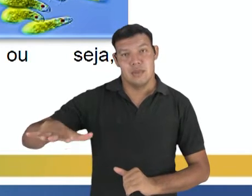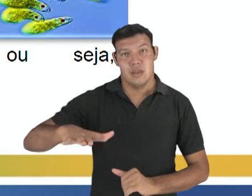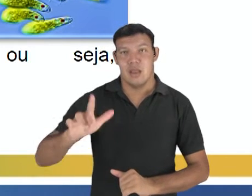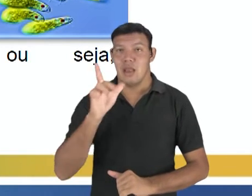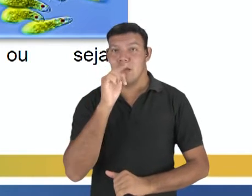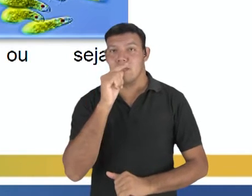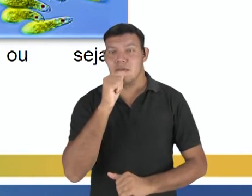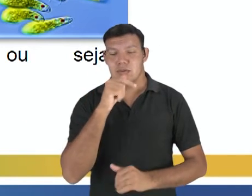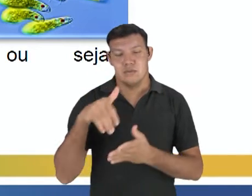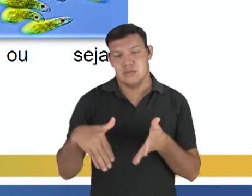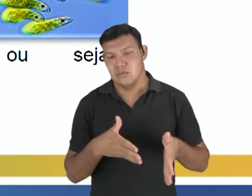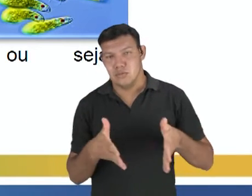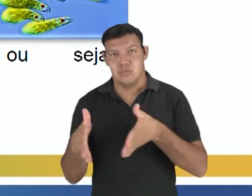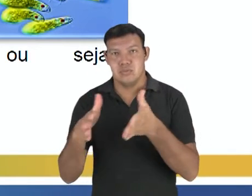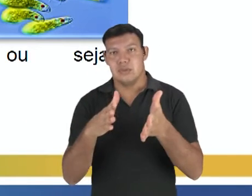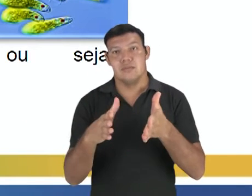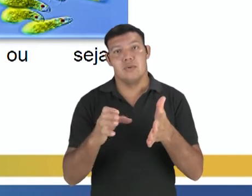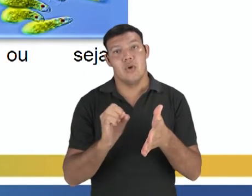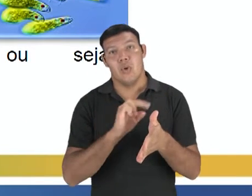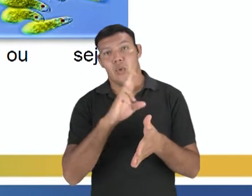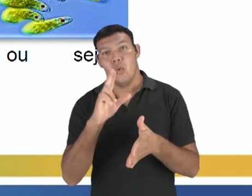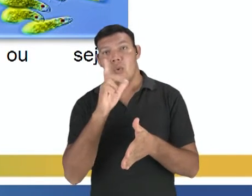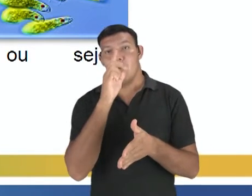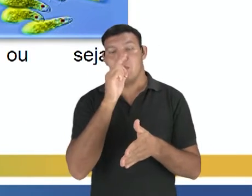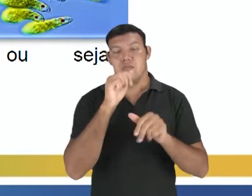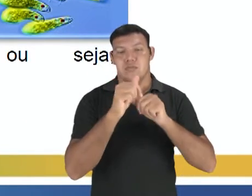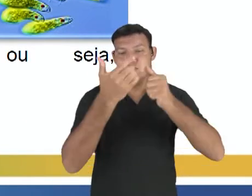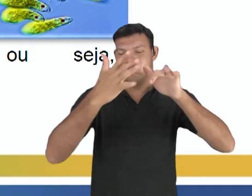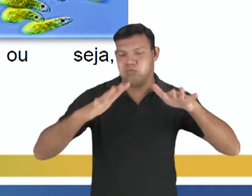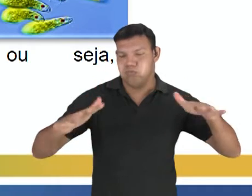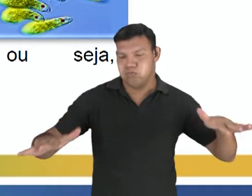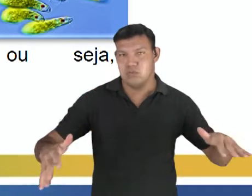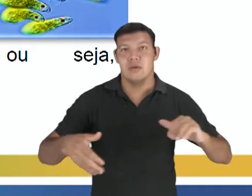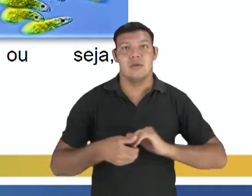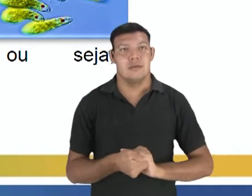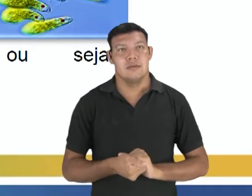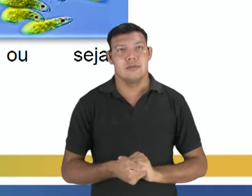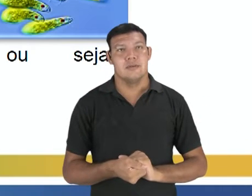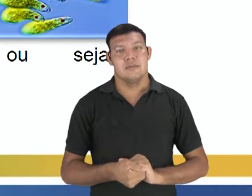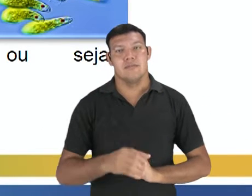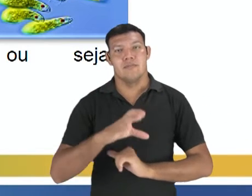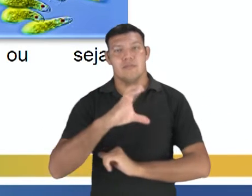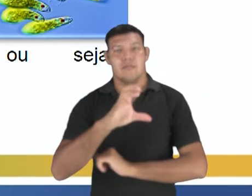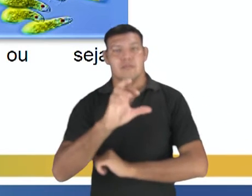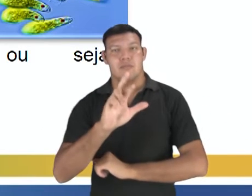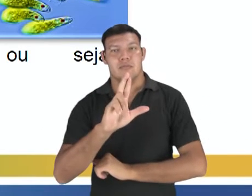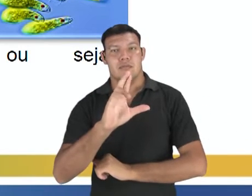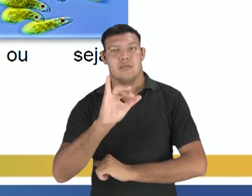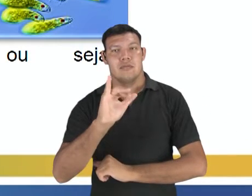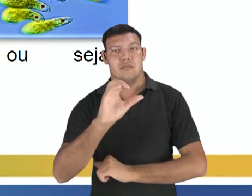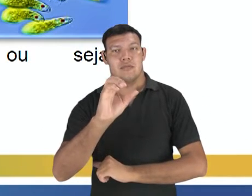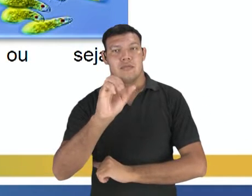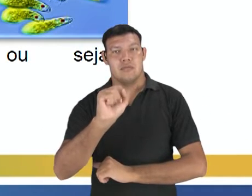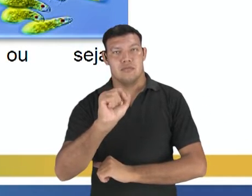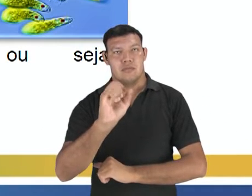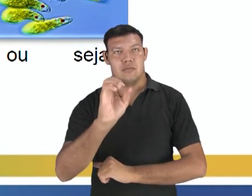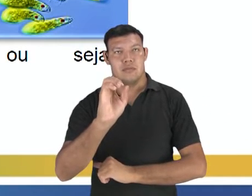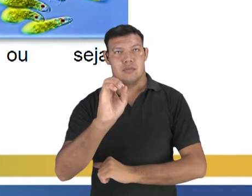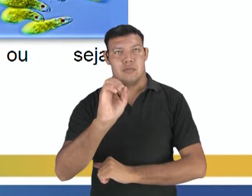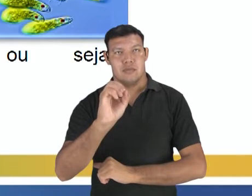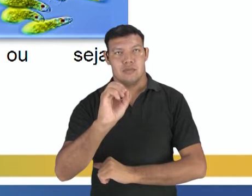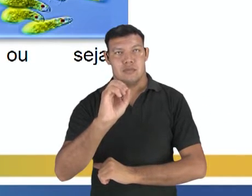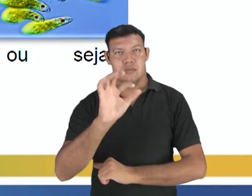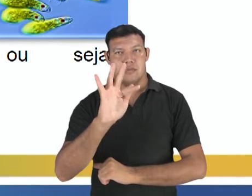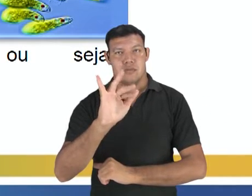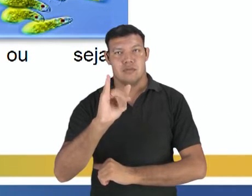água doce como no ambiente de água salgada. Já as crisófitas, elas têm uma outra coloração, tem uma